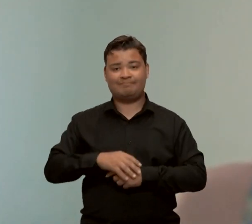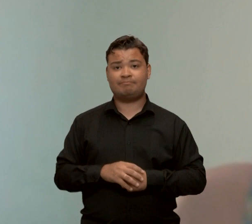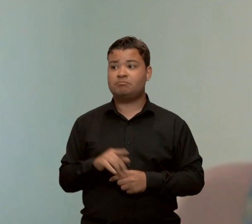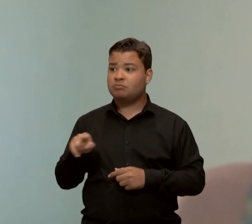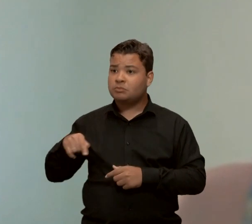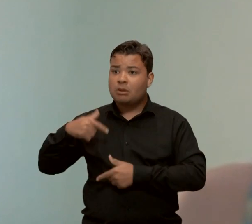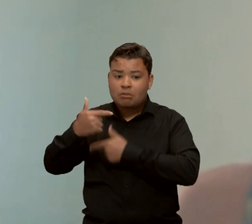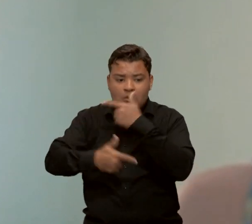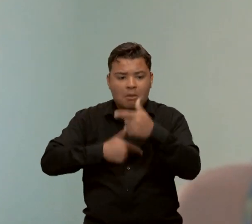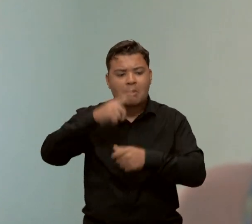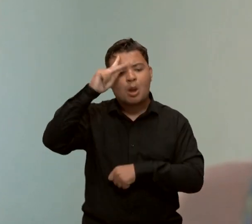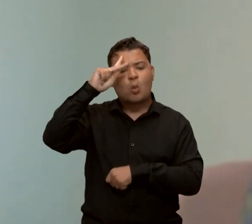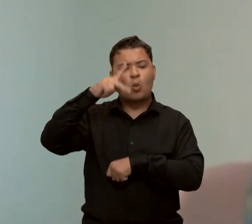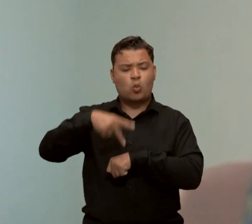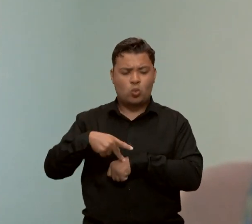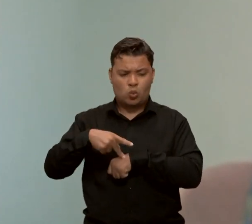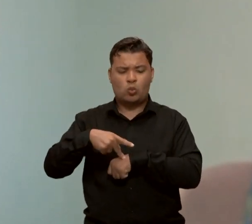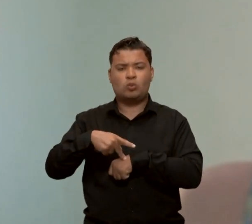maneira autônoma,